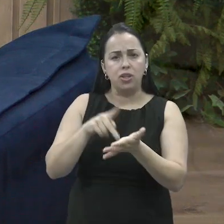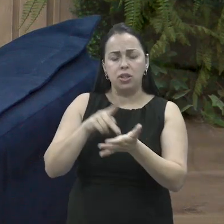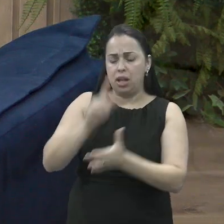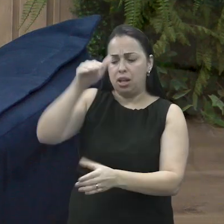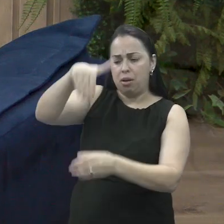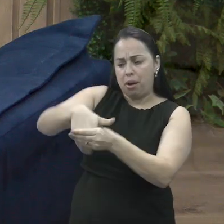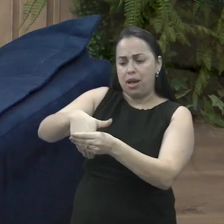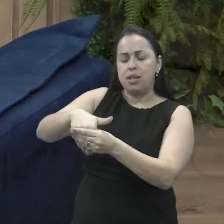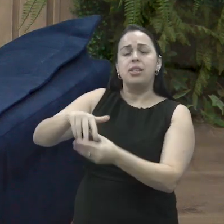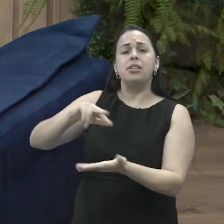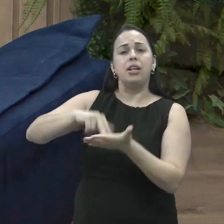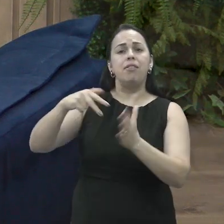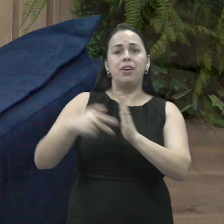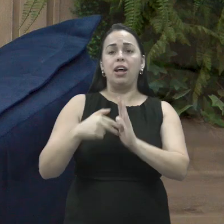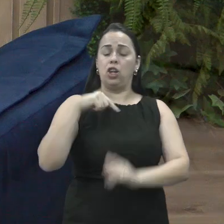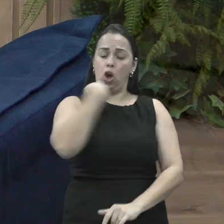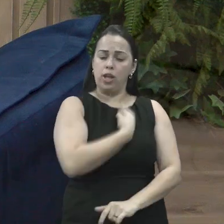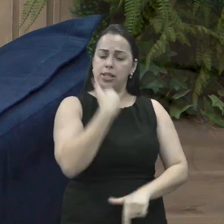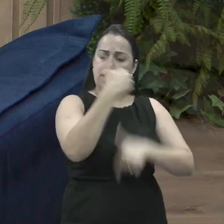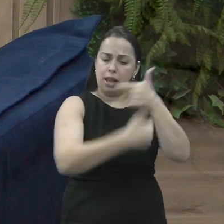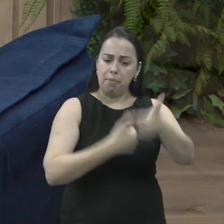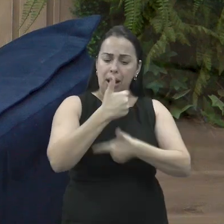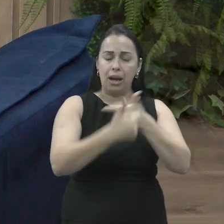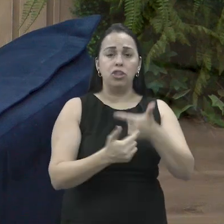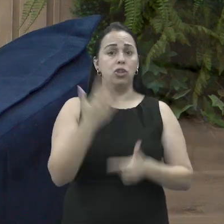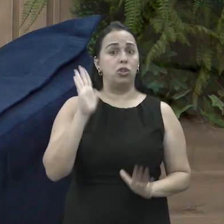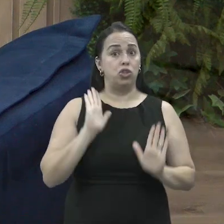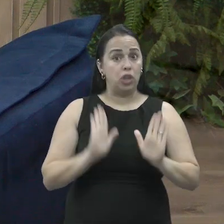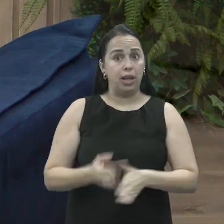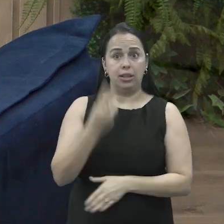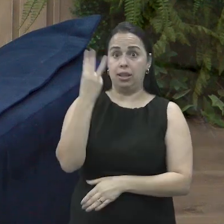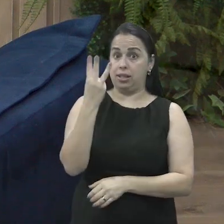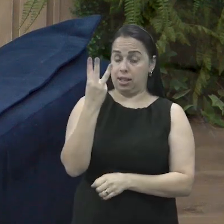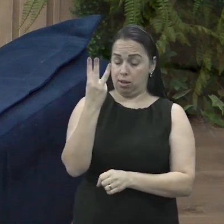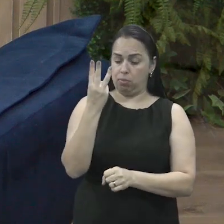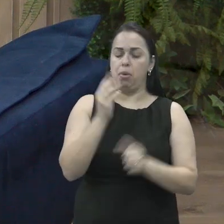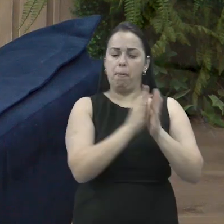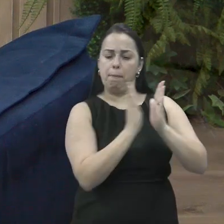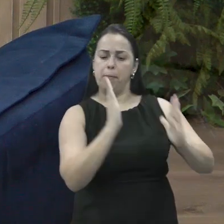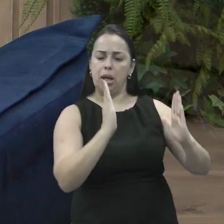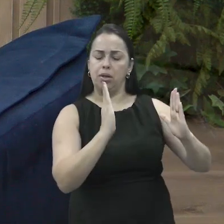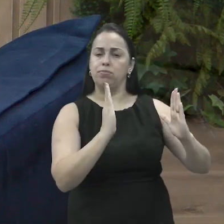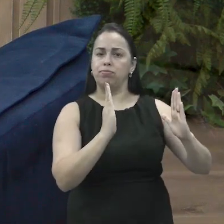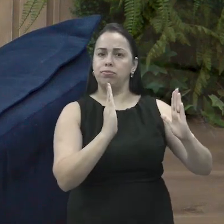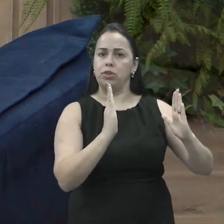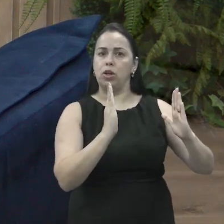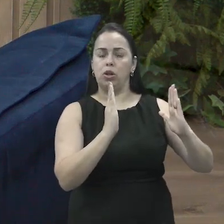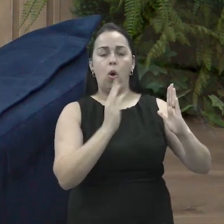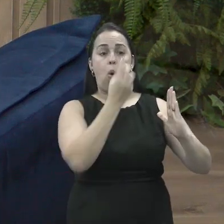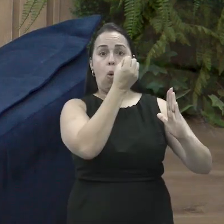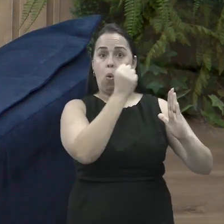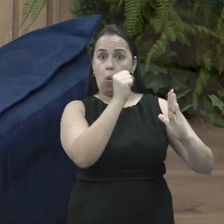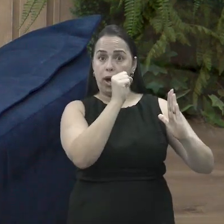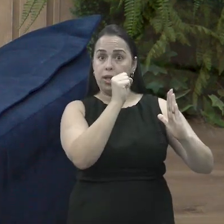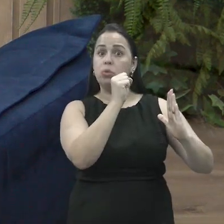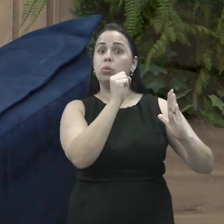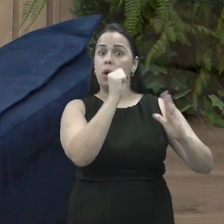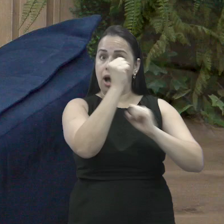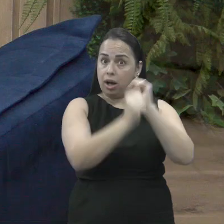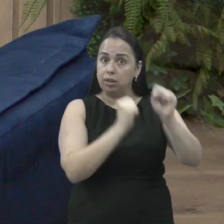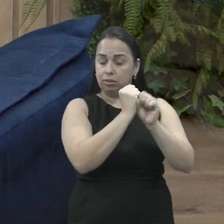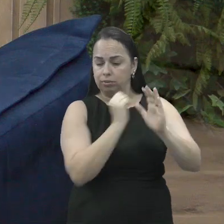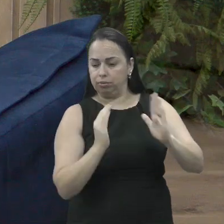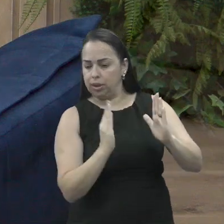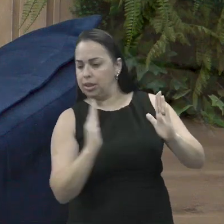sim, que é um reflexo de um trabalho, Nós estamos indo por 3º mandato, isso significa que passou-se os 8 anos,